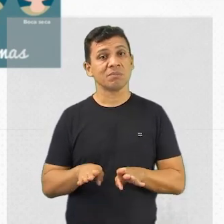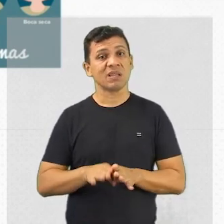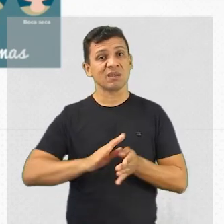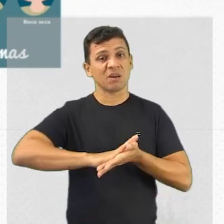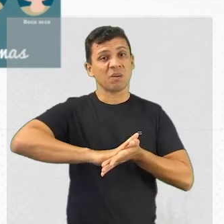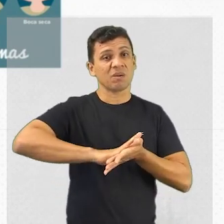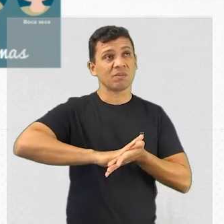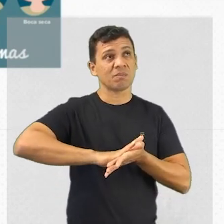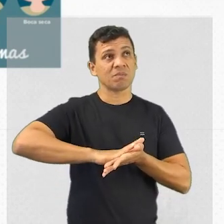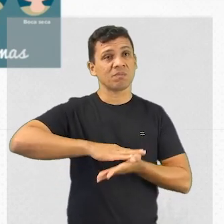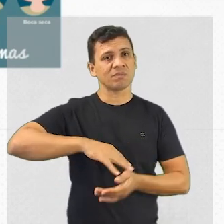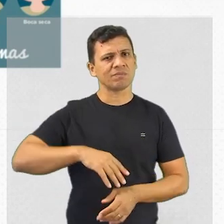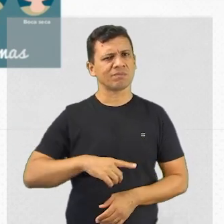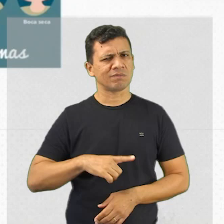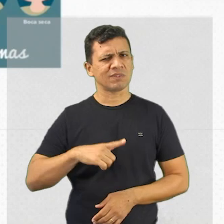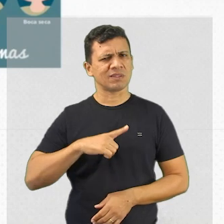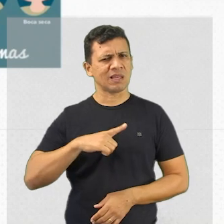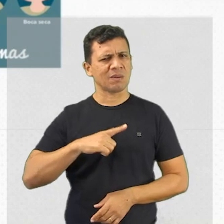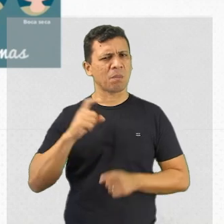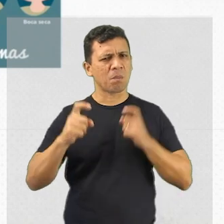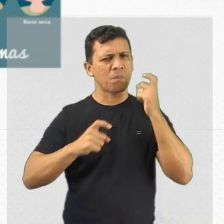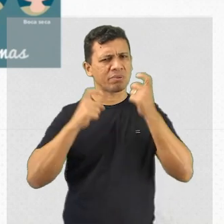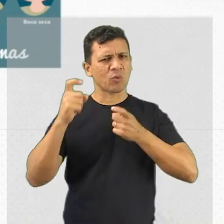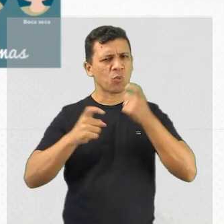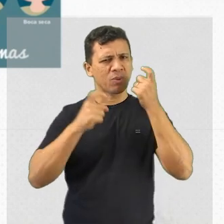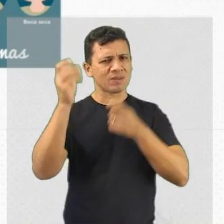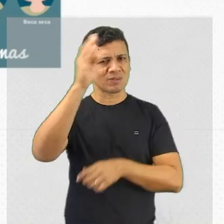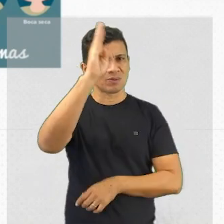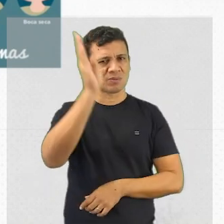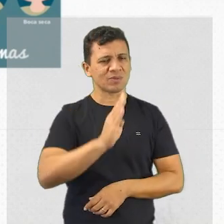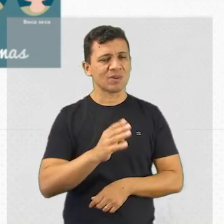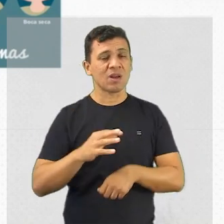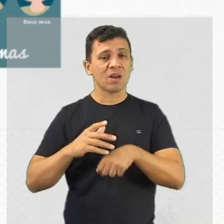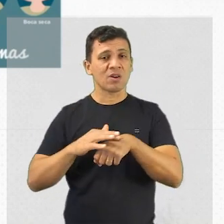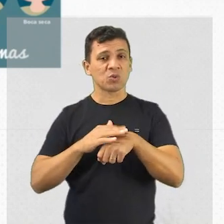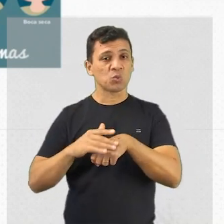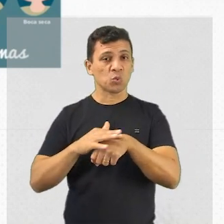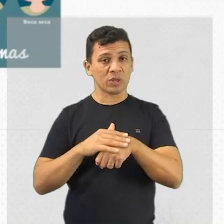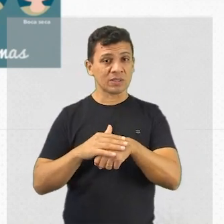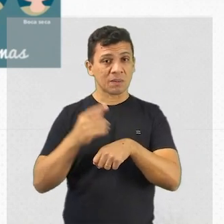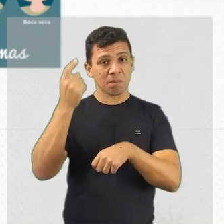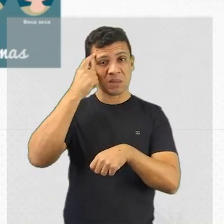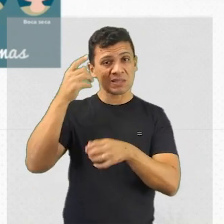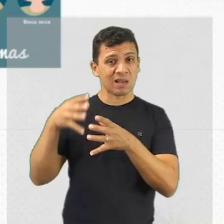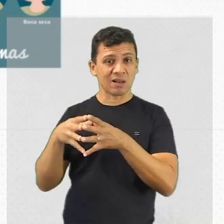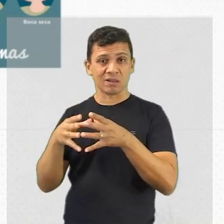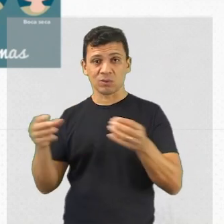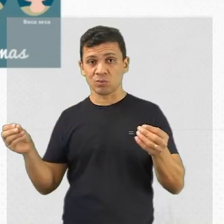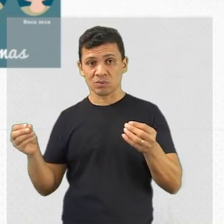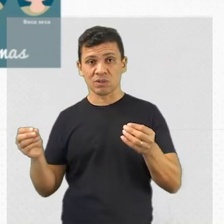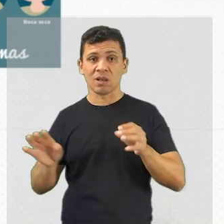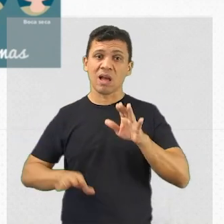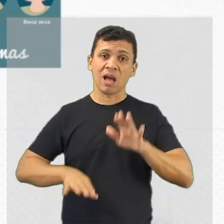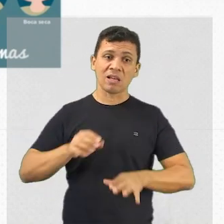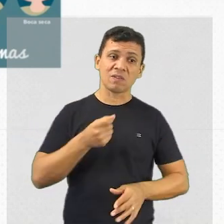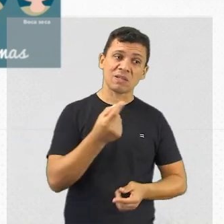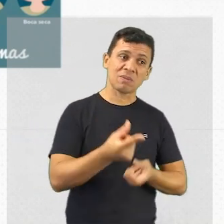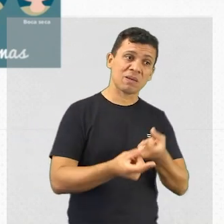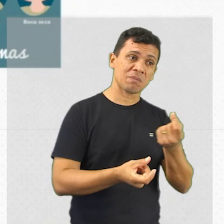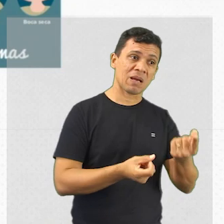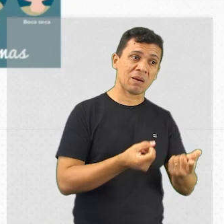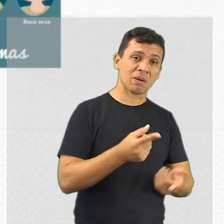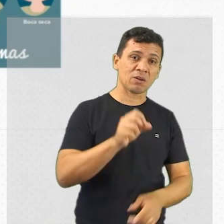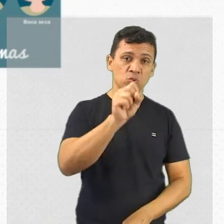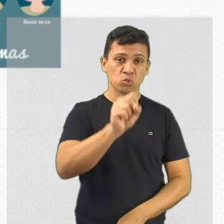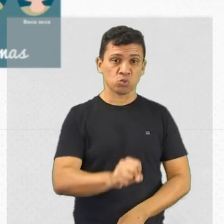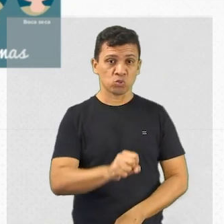aqui no nosso país, há alguns anos atrás, mas são doenças hoje, assim, consideradas erradicadas, né? De vez em quando tem alguns surtos lá no sul